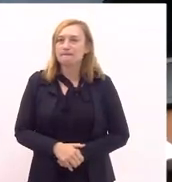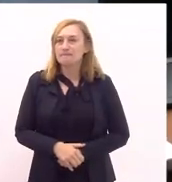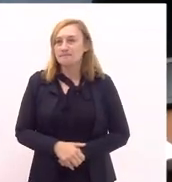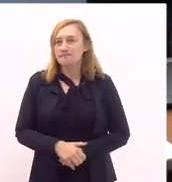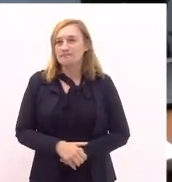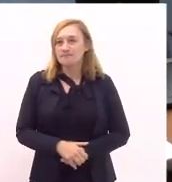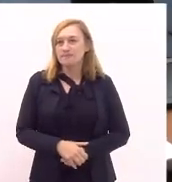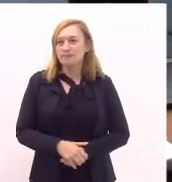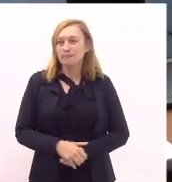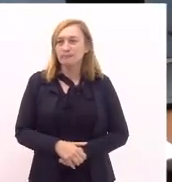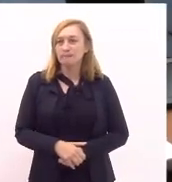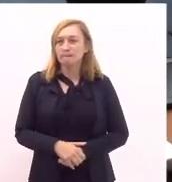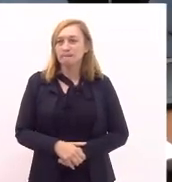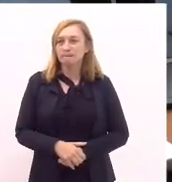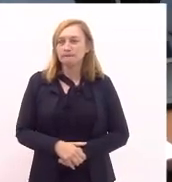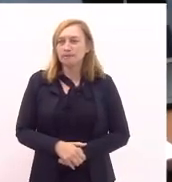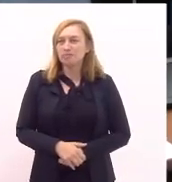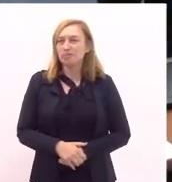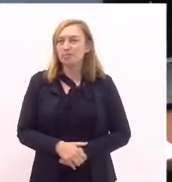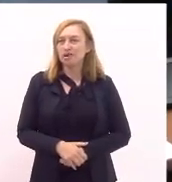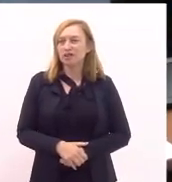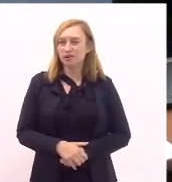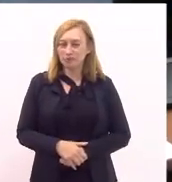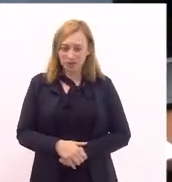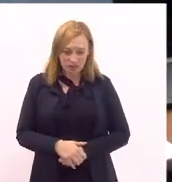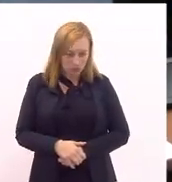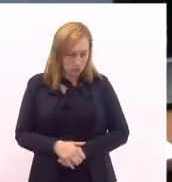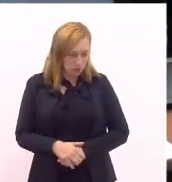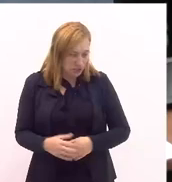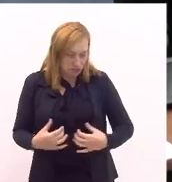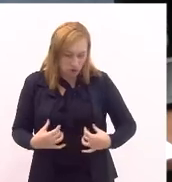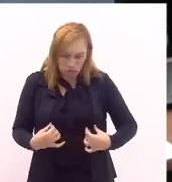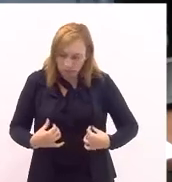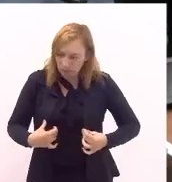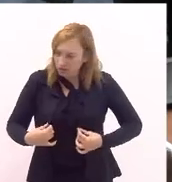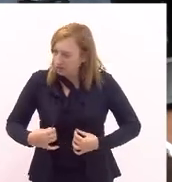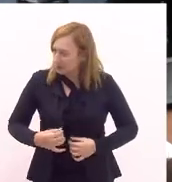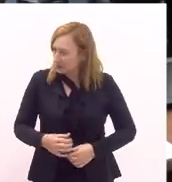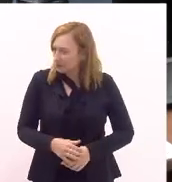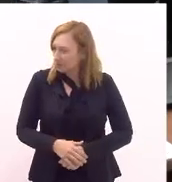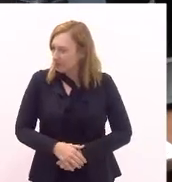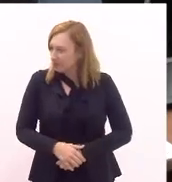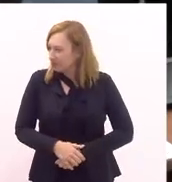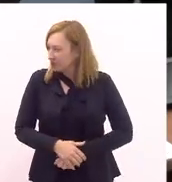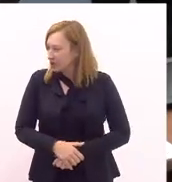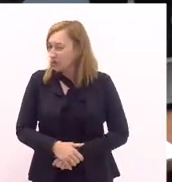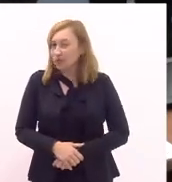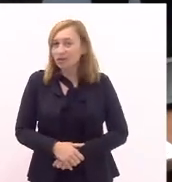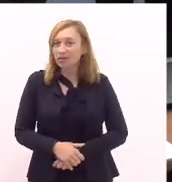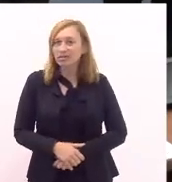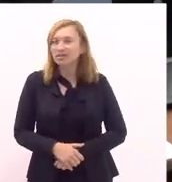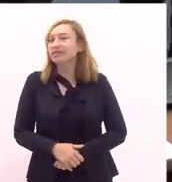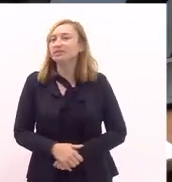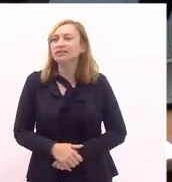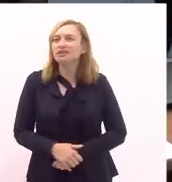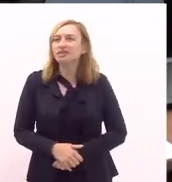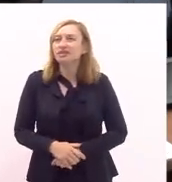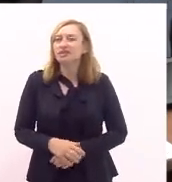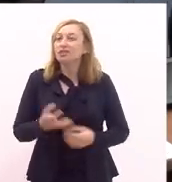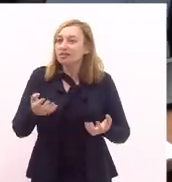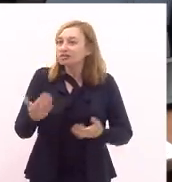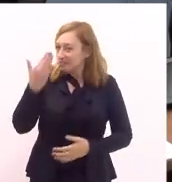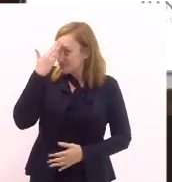eu acabei meu filho bom então e eu queria